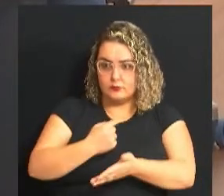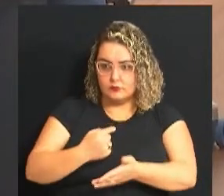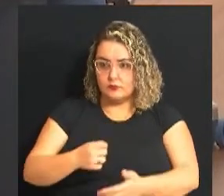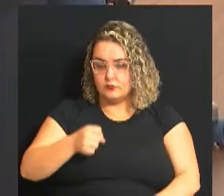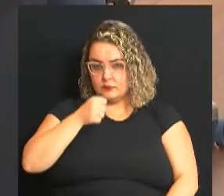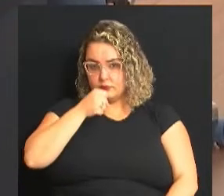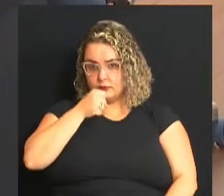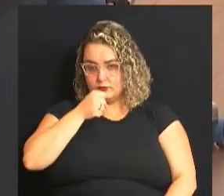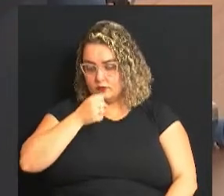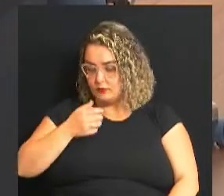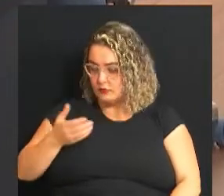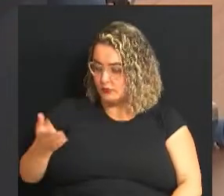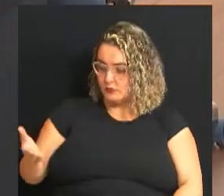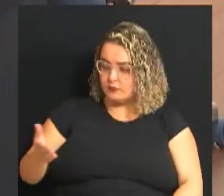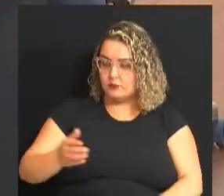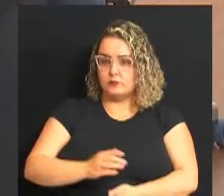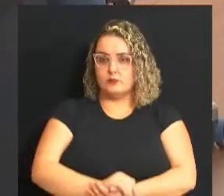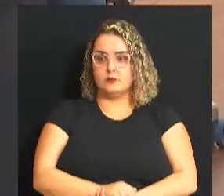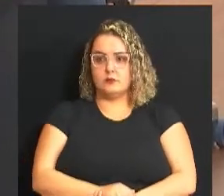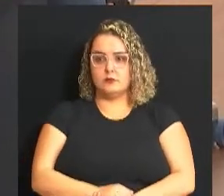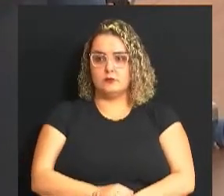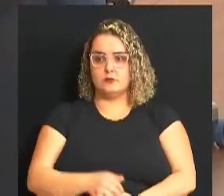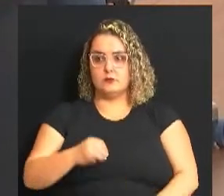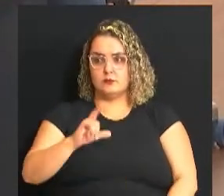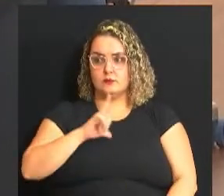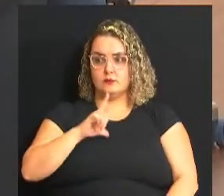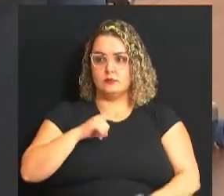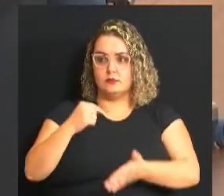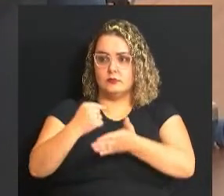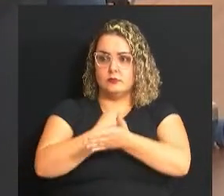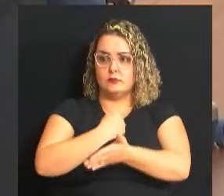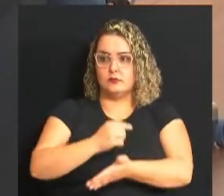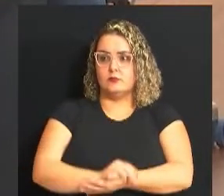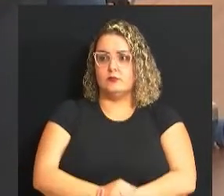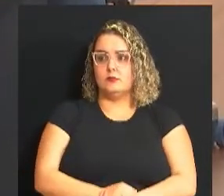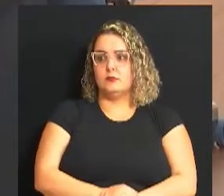é neste microfone, se houver questionamentos.